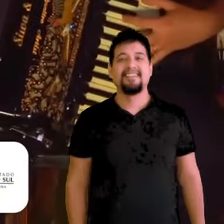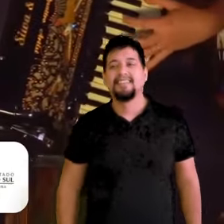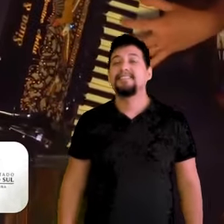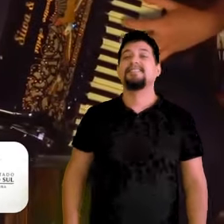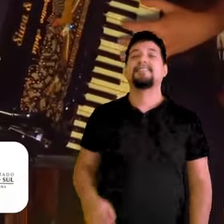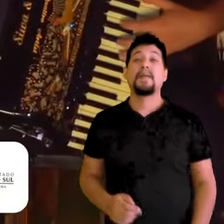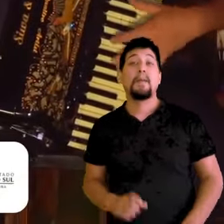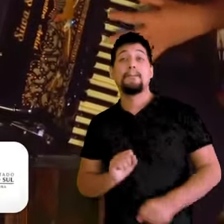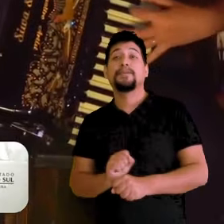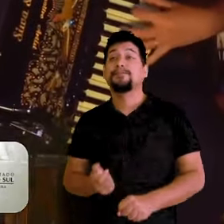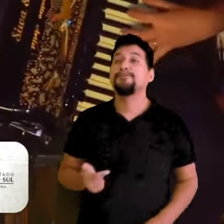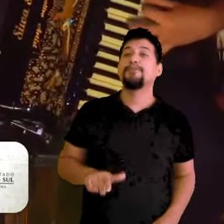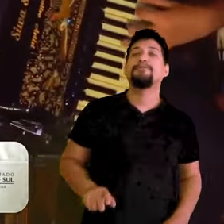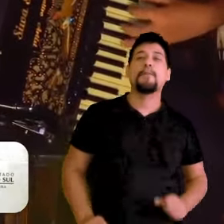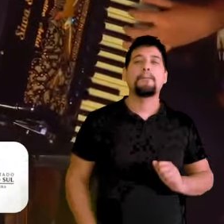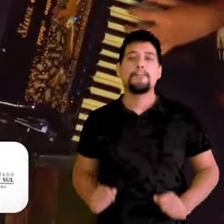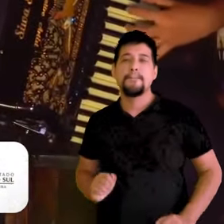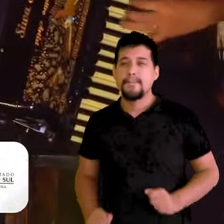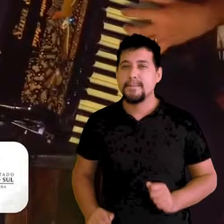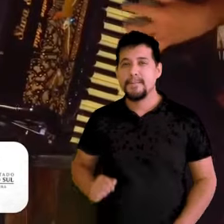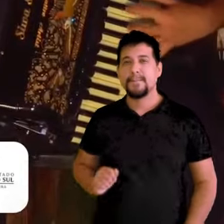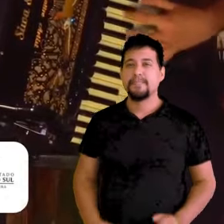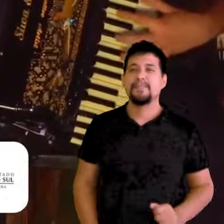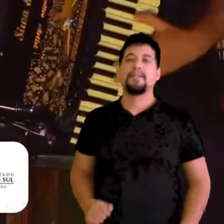No balanço, gaiteiro velho. Mais uma paradinha.